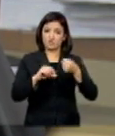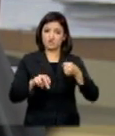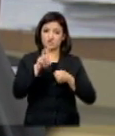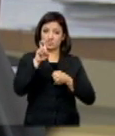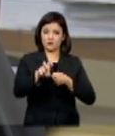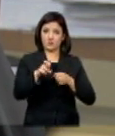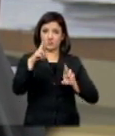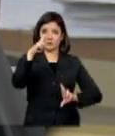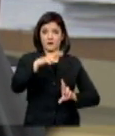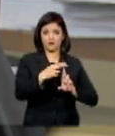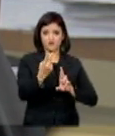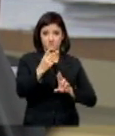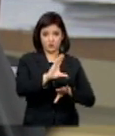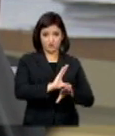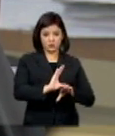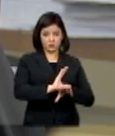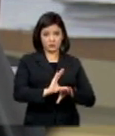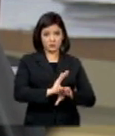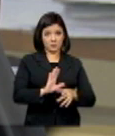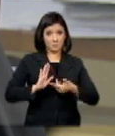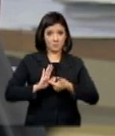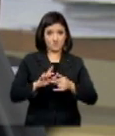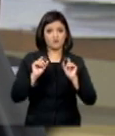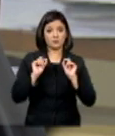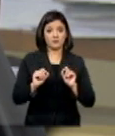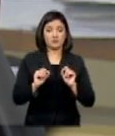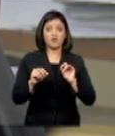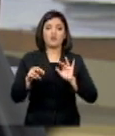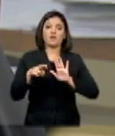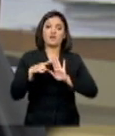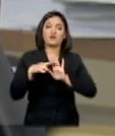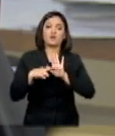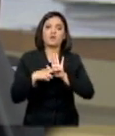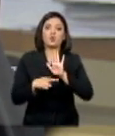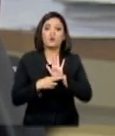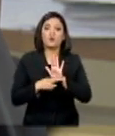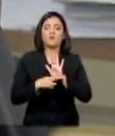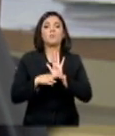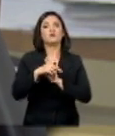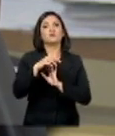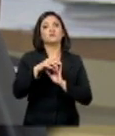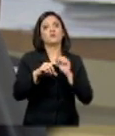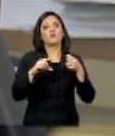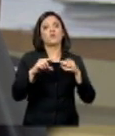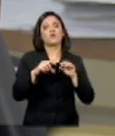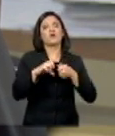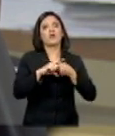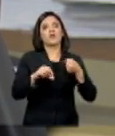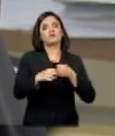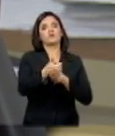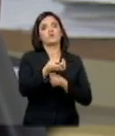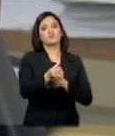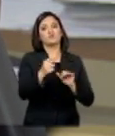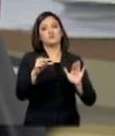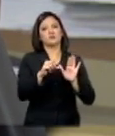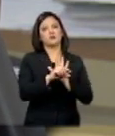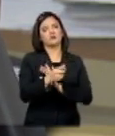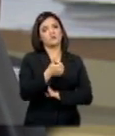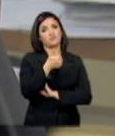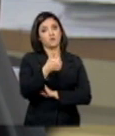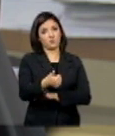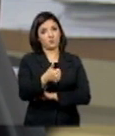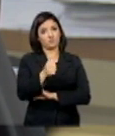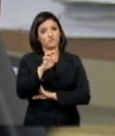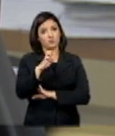constituição leva à conclusão de que a norma do artigo 16 1 do eca está em consonância não só com os